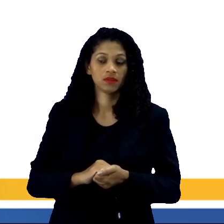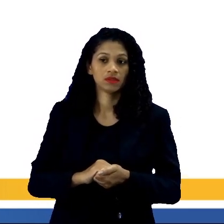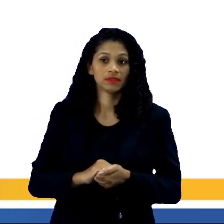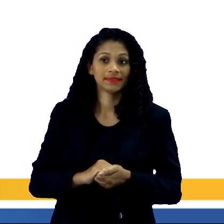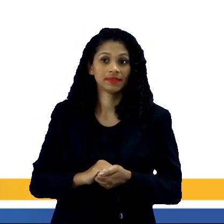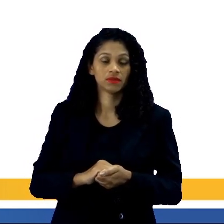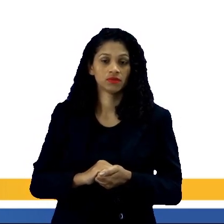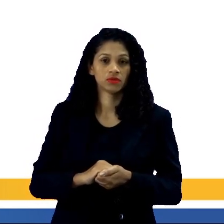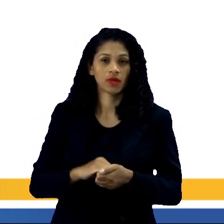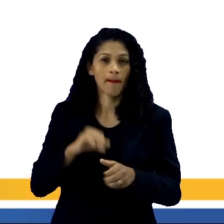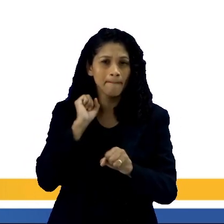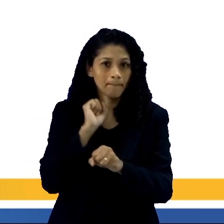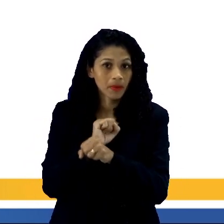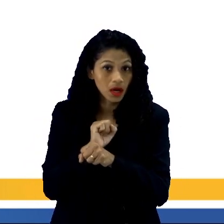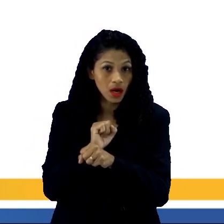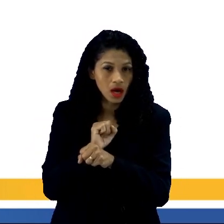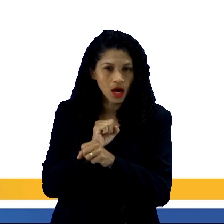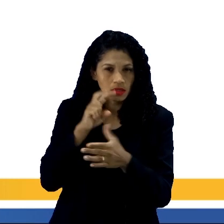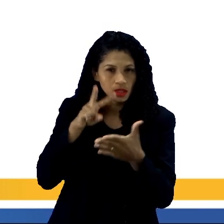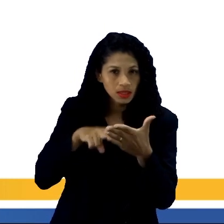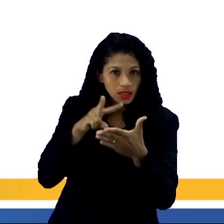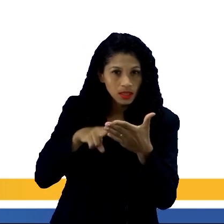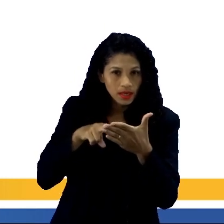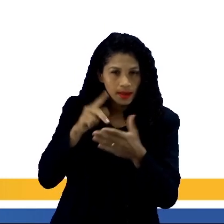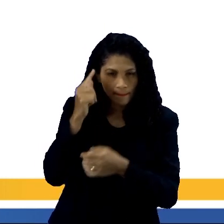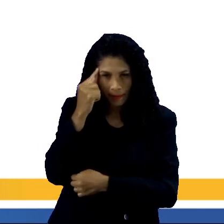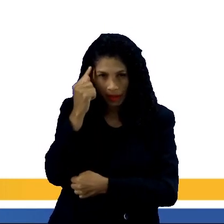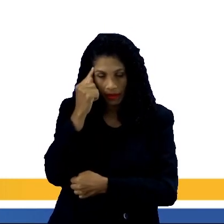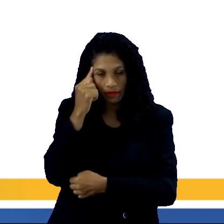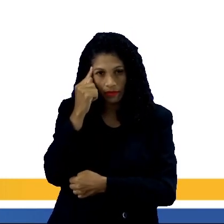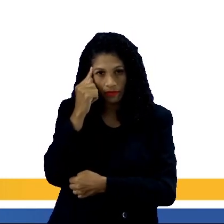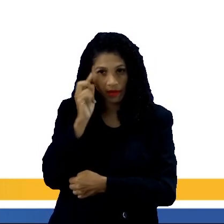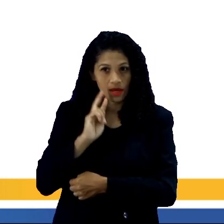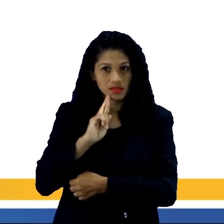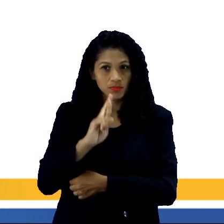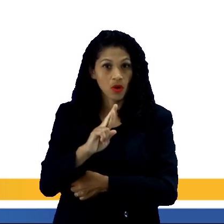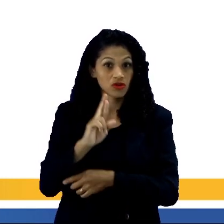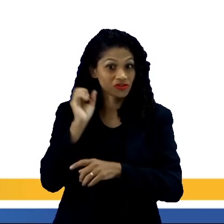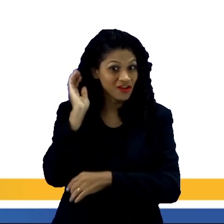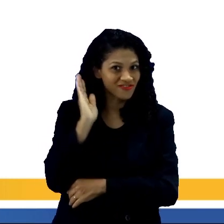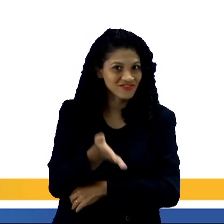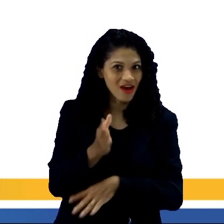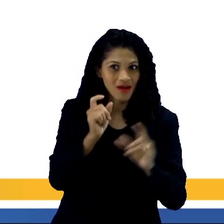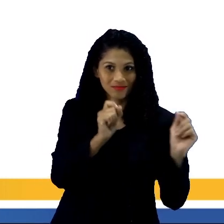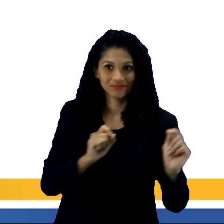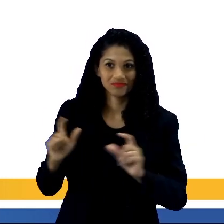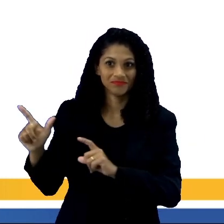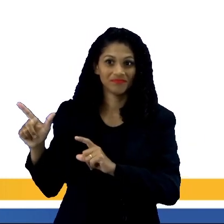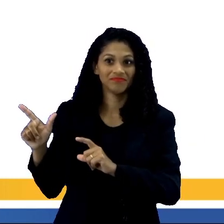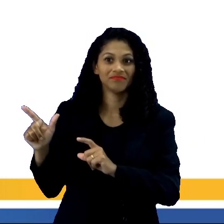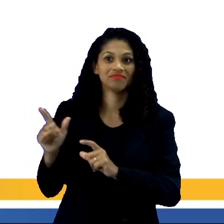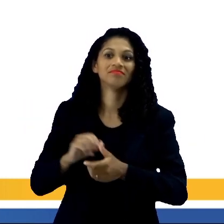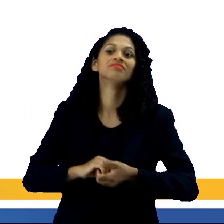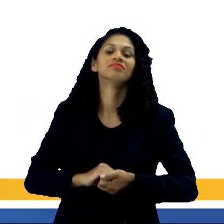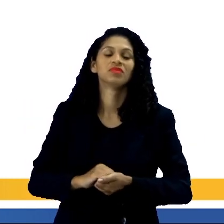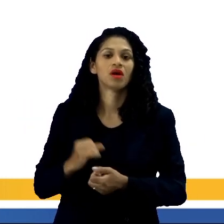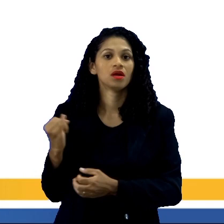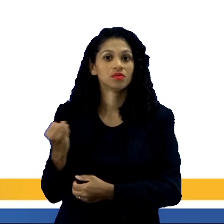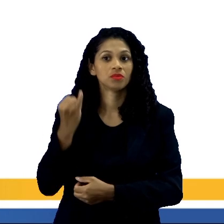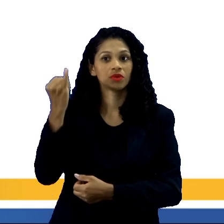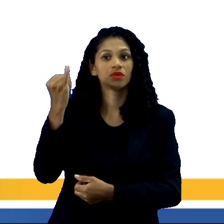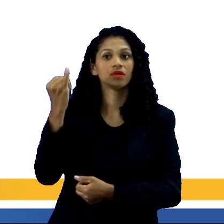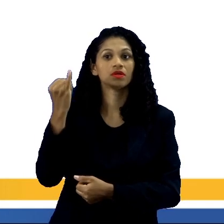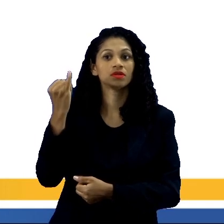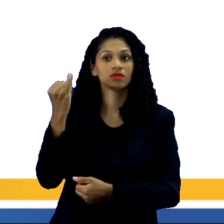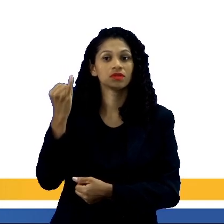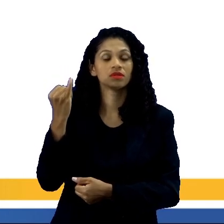pausa 5 segundos para ler e pensar, 3, 2, 1, e a resposta já está na tela, que aqui seria o direcionamento da importância da dança, né? Um